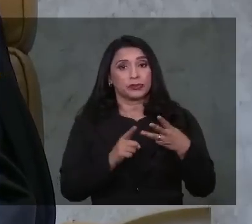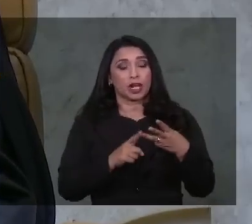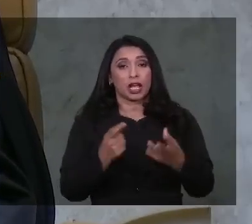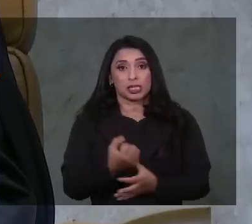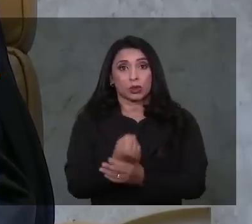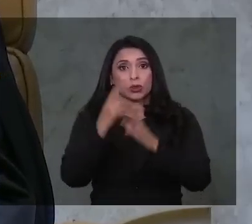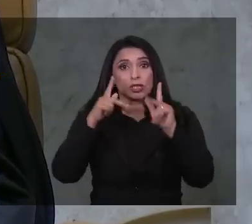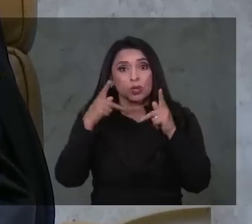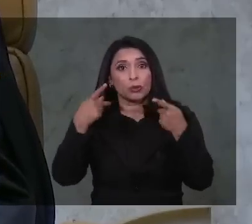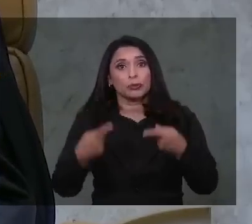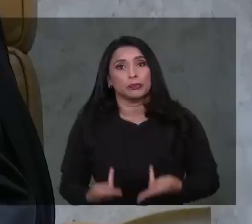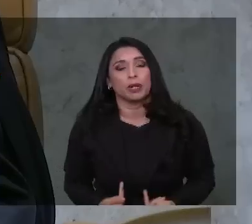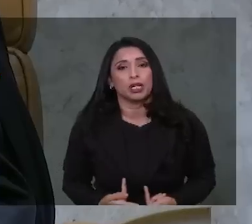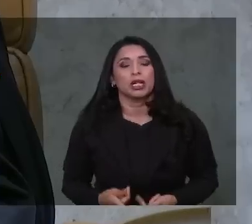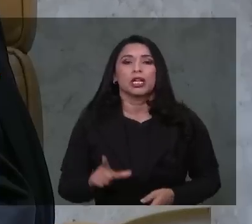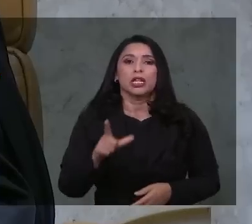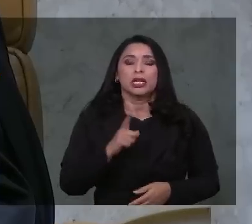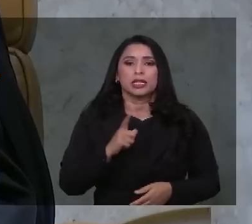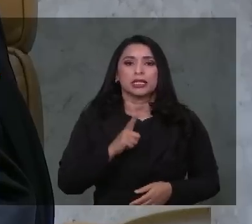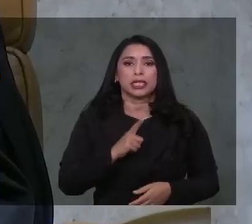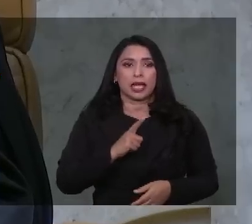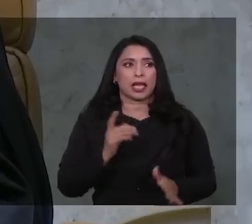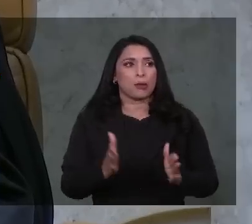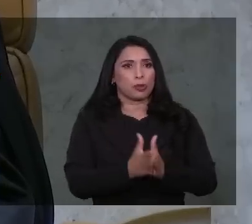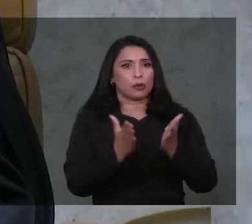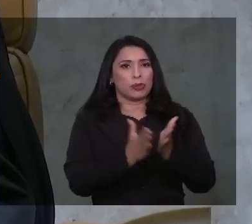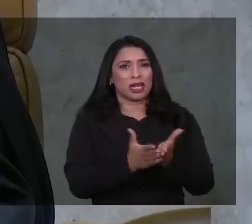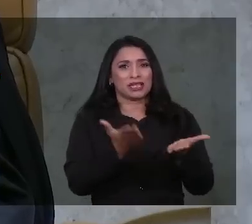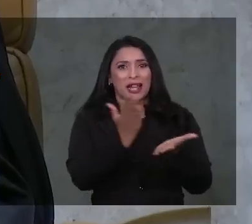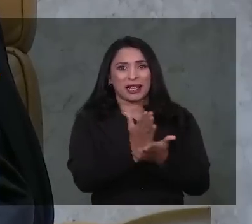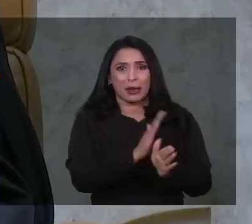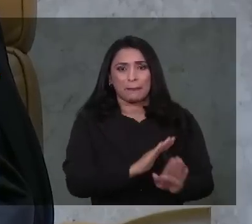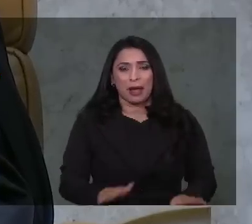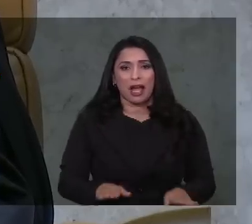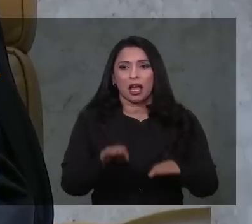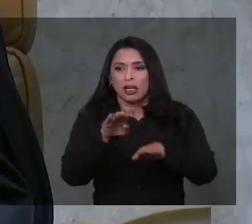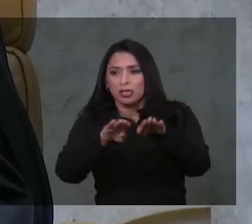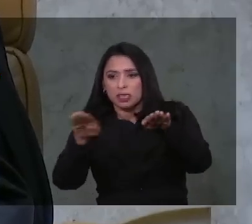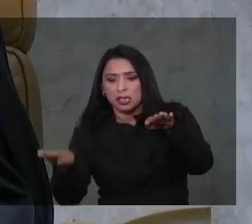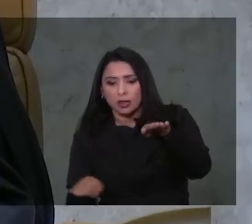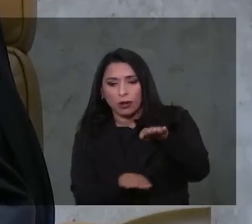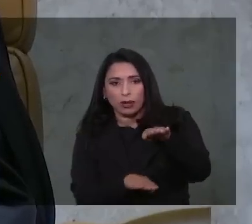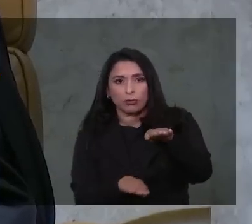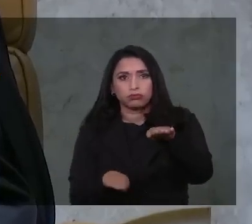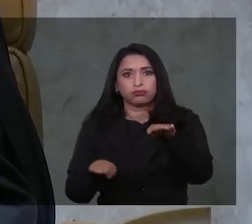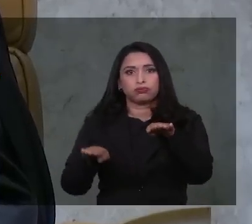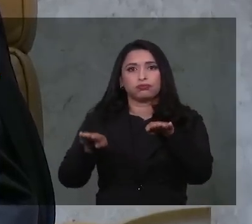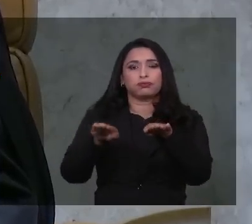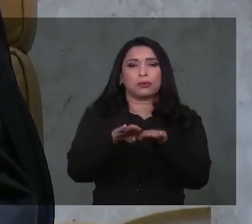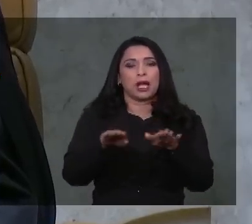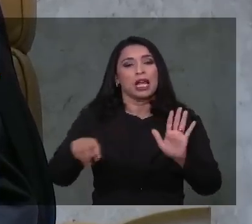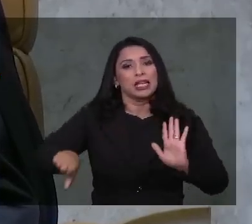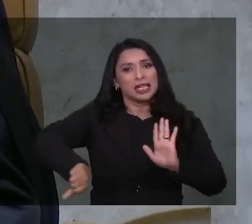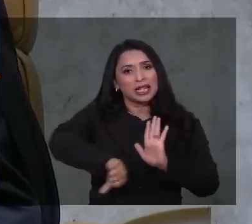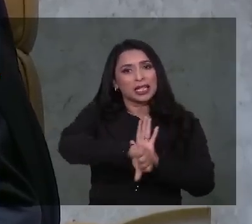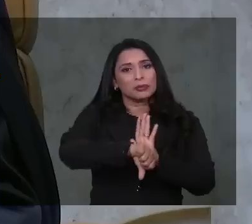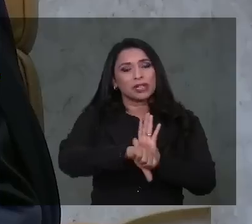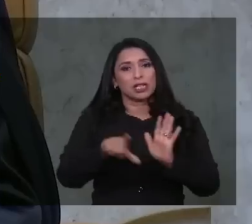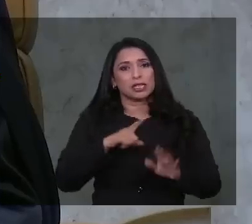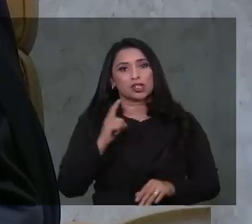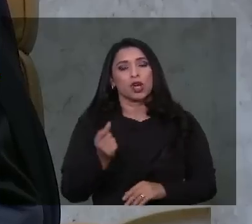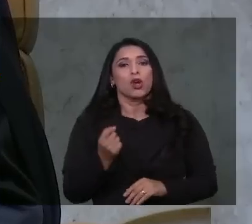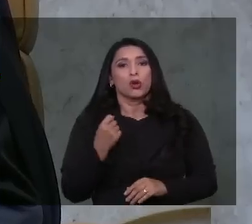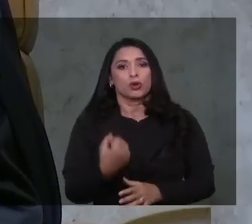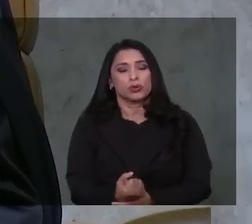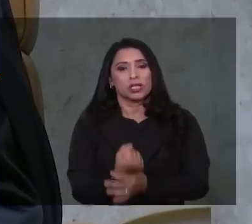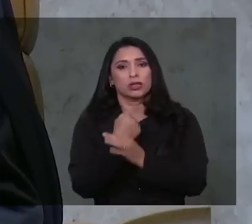humana, que inclui o combate à pobreza, às desigualdades injustas e à criminalidade, com segurança